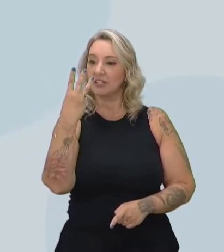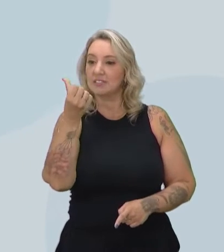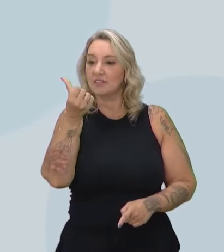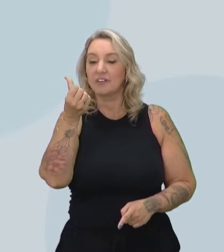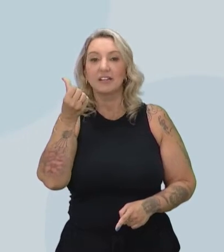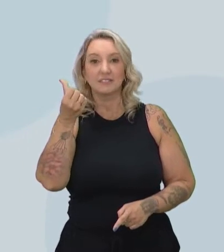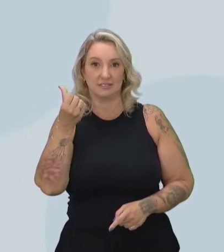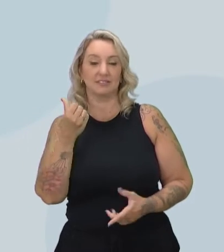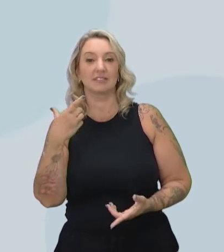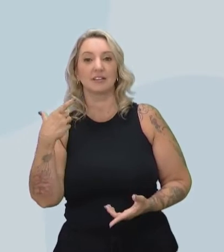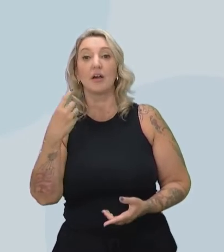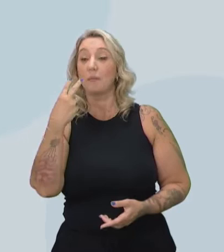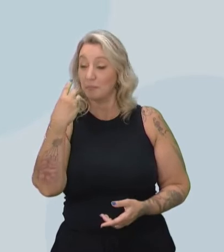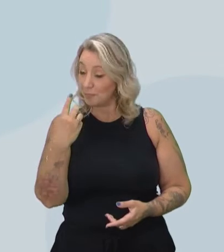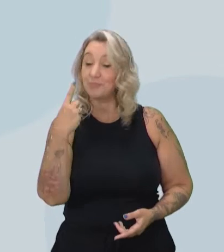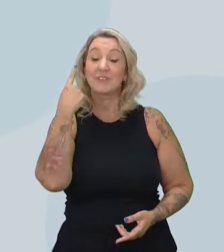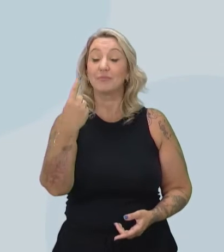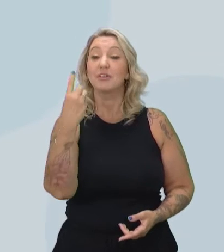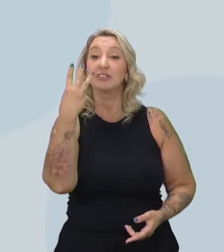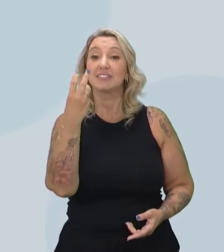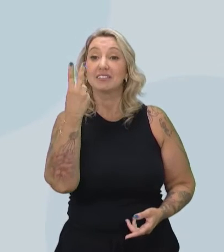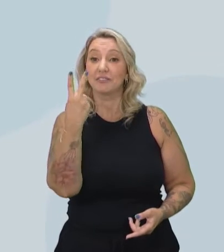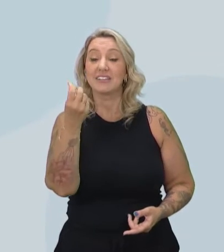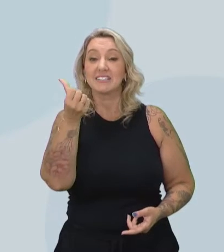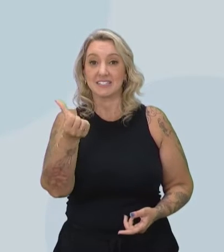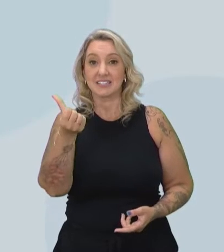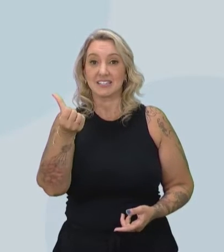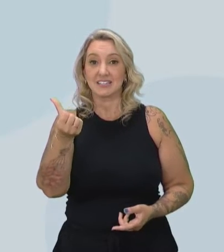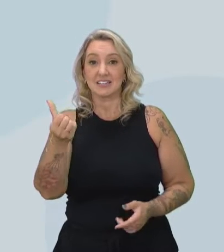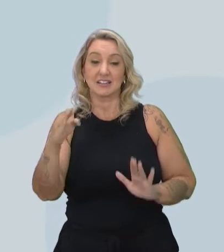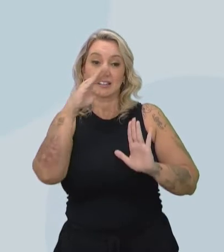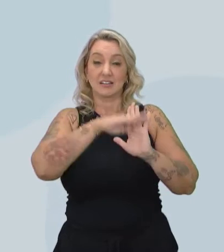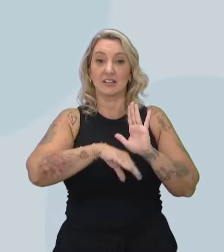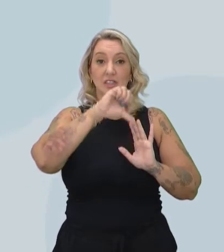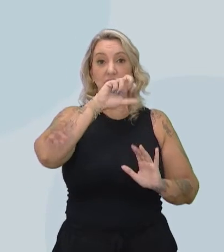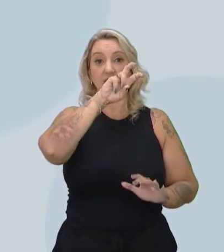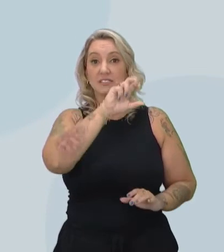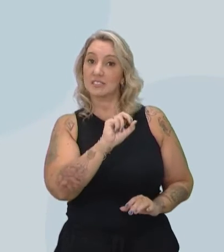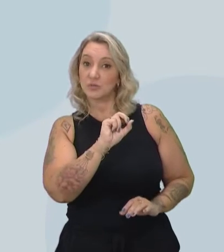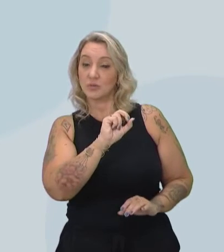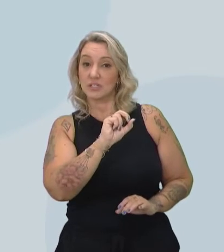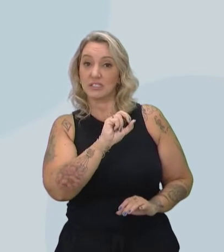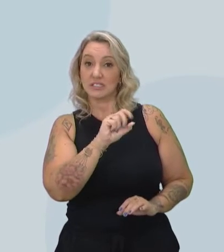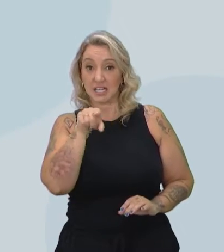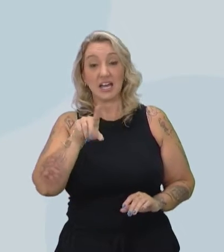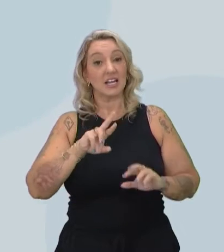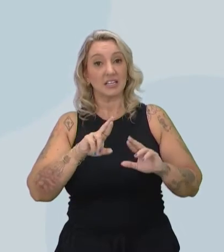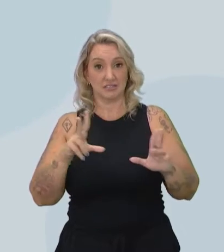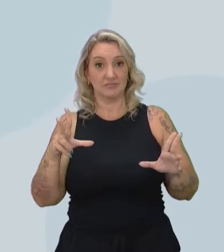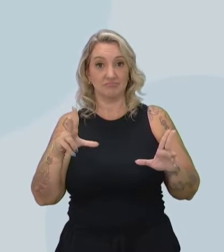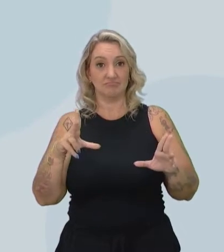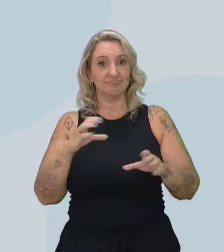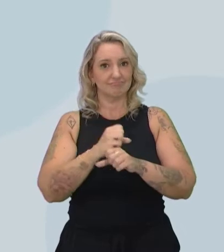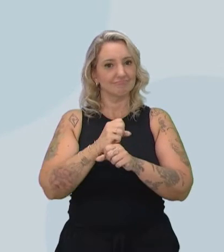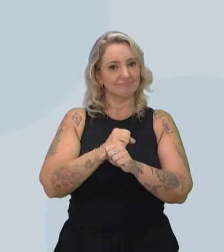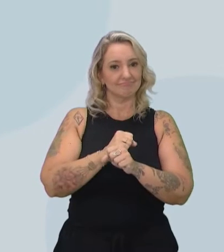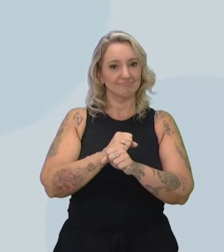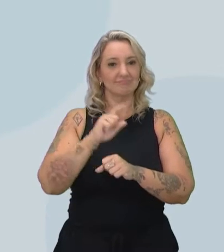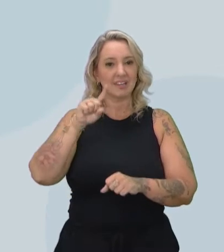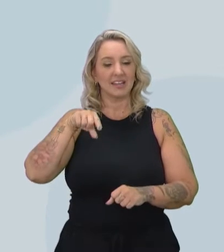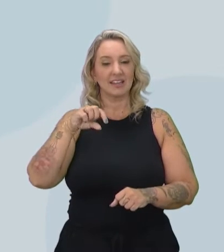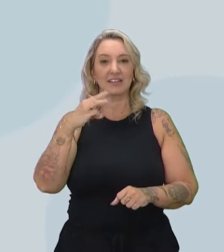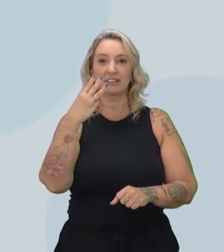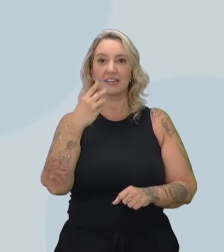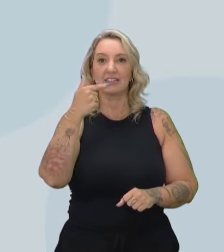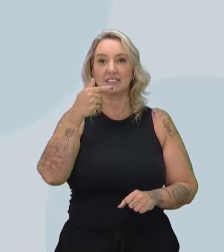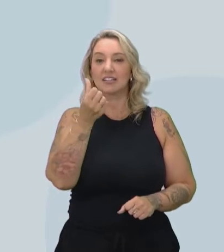1.326, e o valor do celular descontado era 950, essa diferença aí é